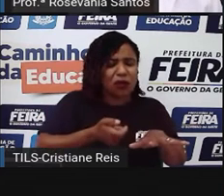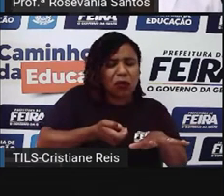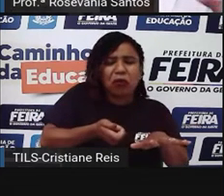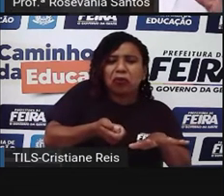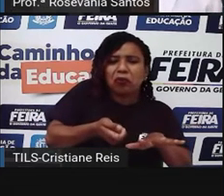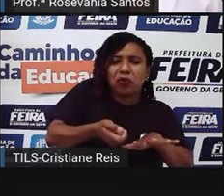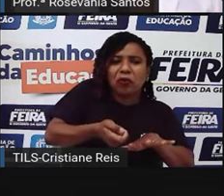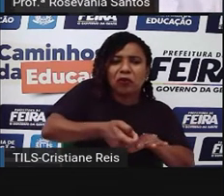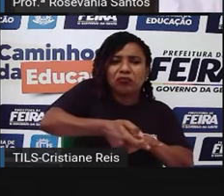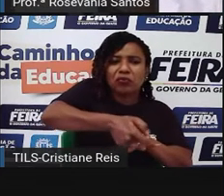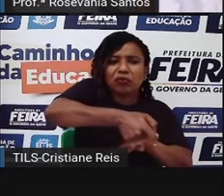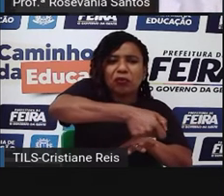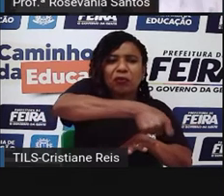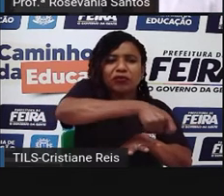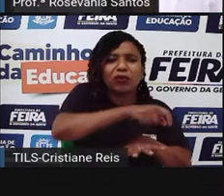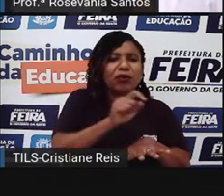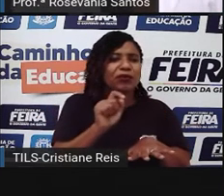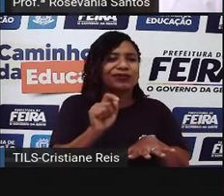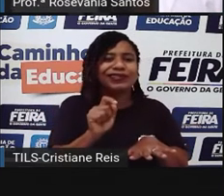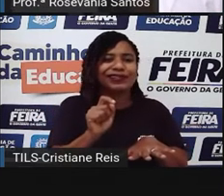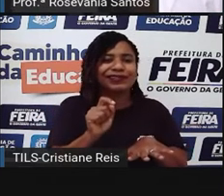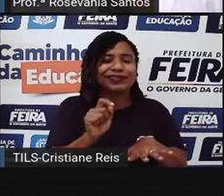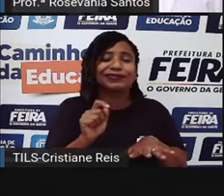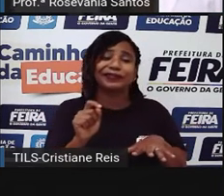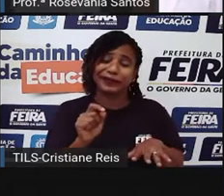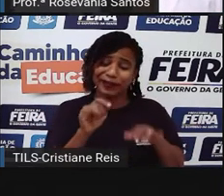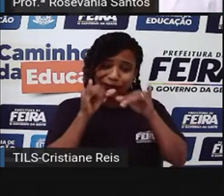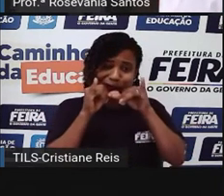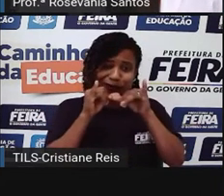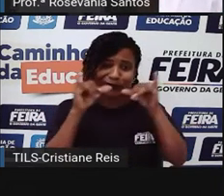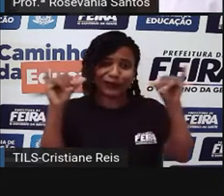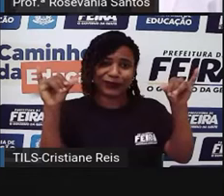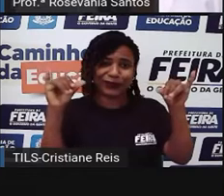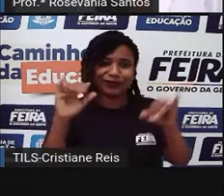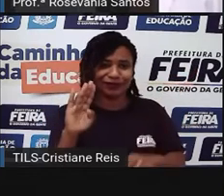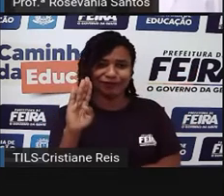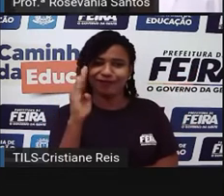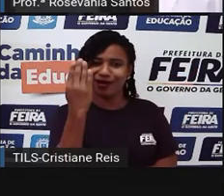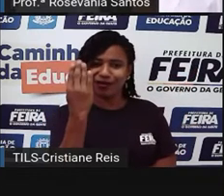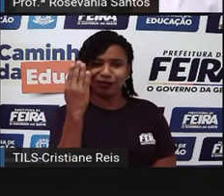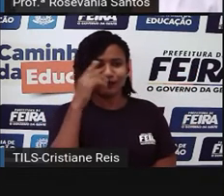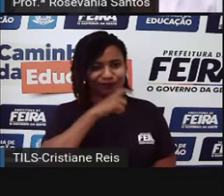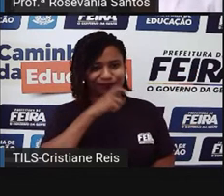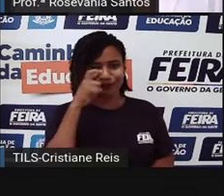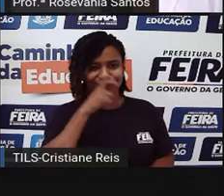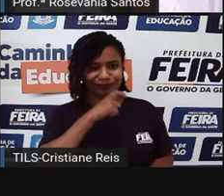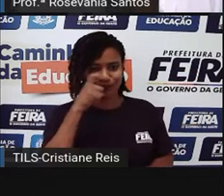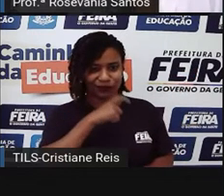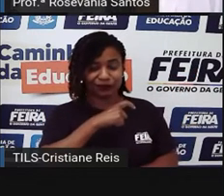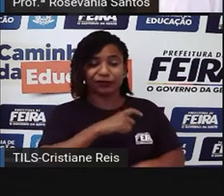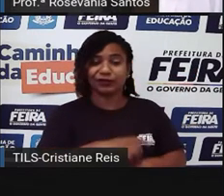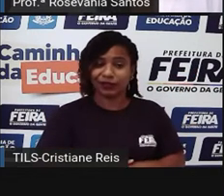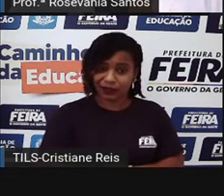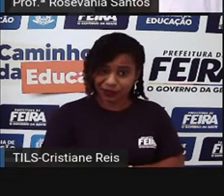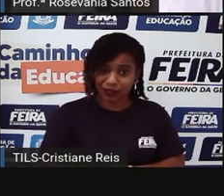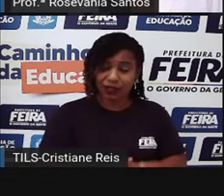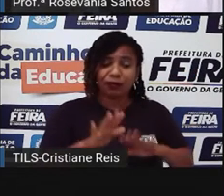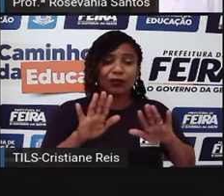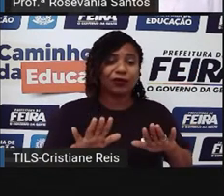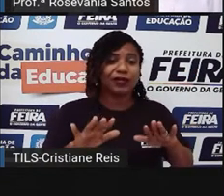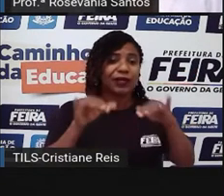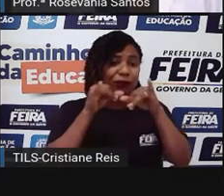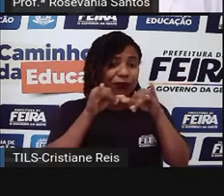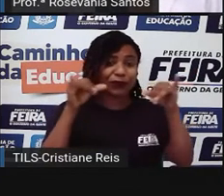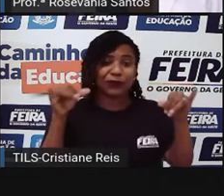fake news, elas entravam um pouco o desenvolvimento. É claro que elas estão aí, têm um interesse, elas não são